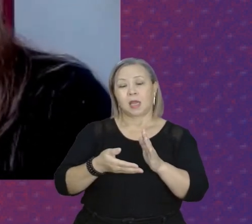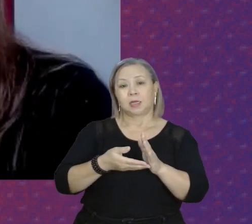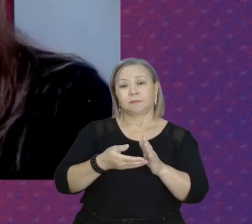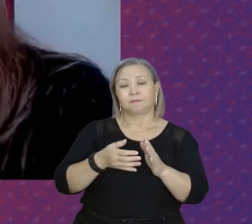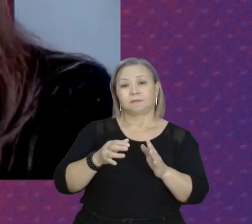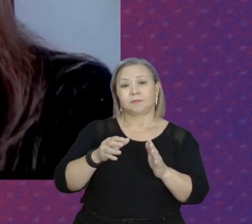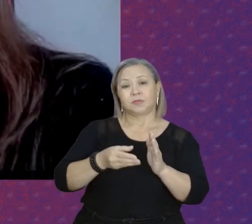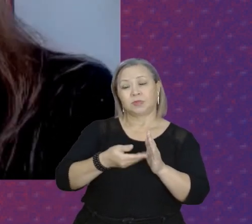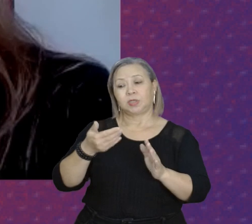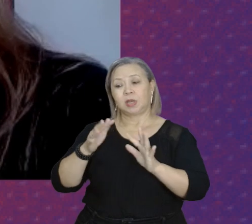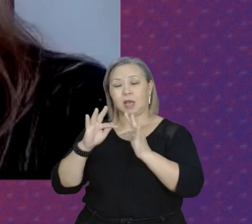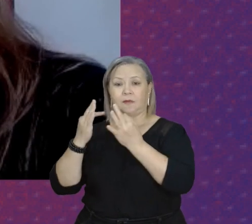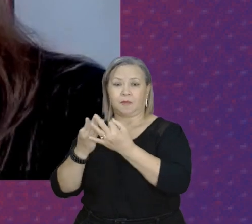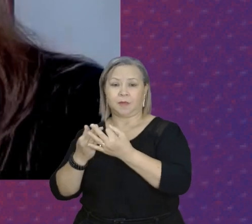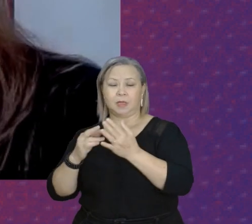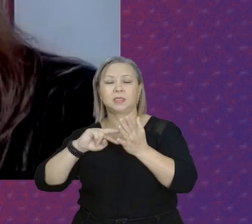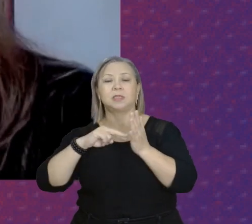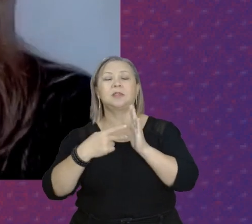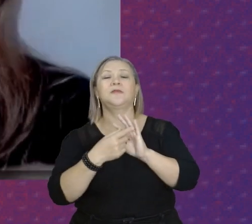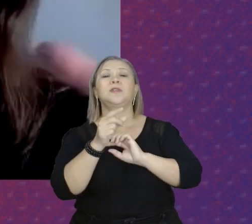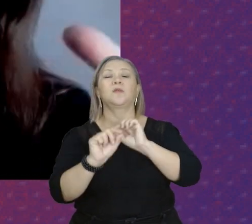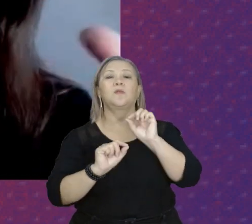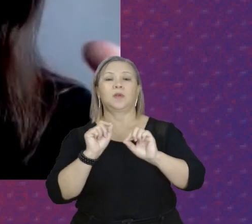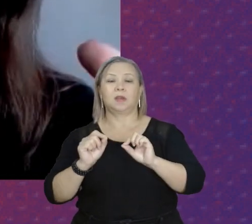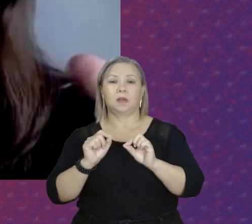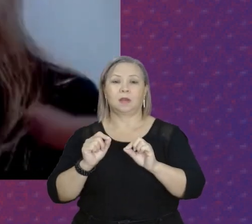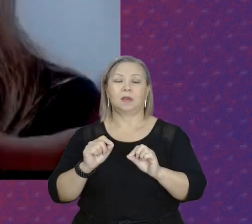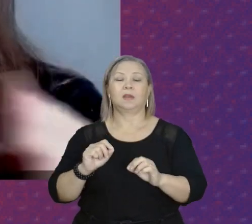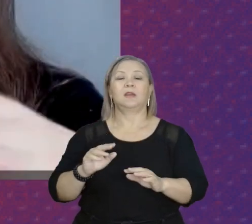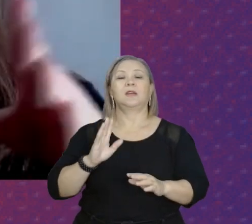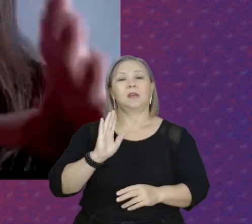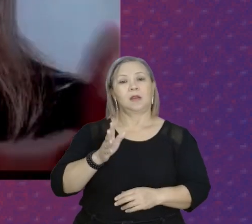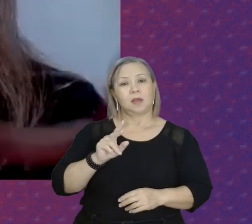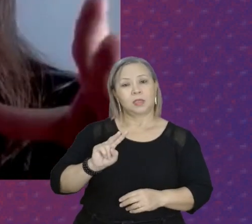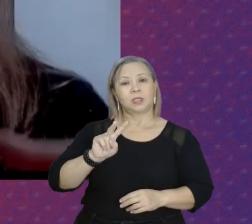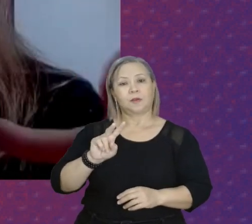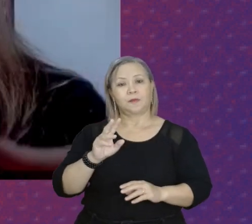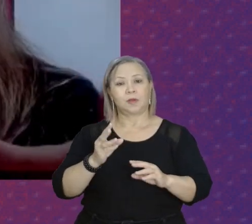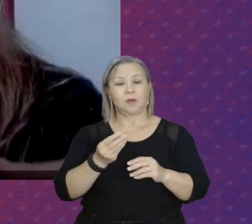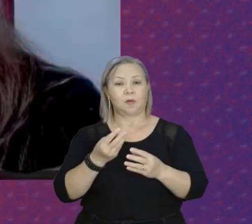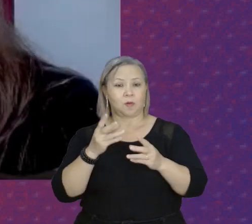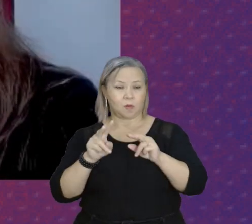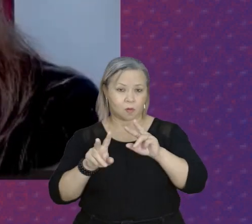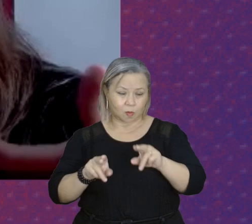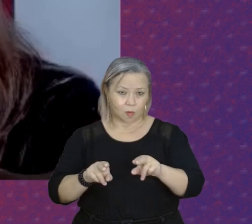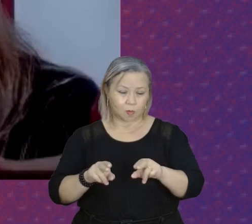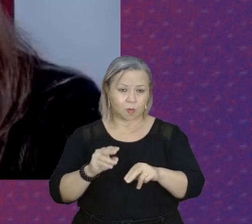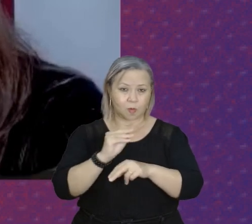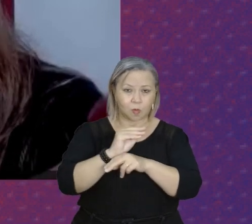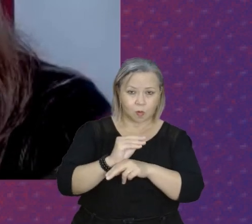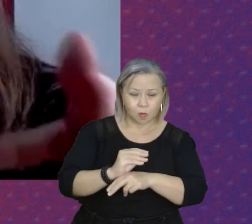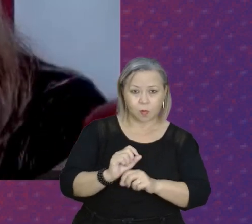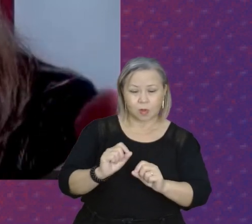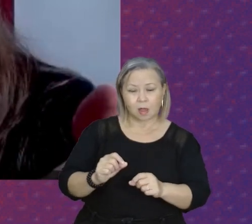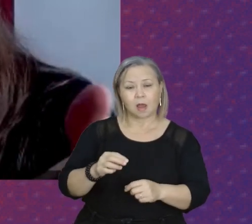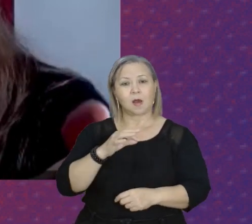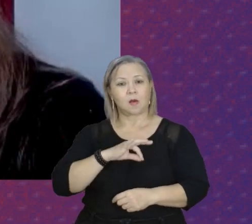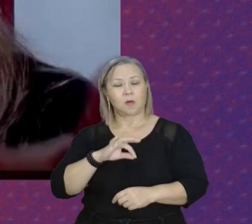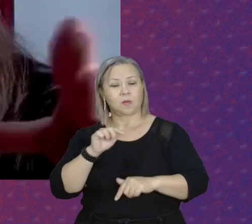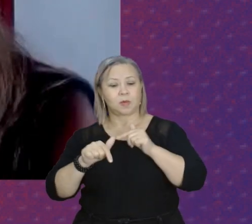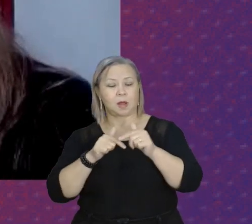desfamiliarização. O que significa isso? Significa, a gente já viu como que o cuidado repousa no trabalho não remunerado dentro